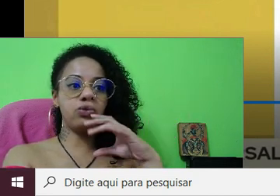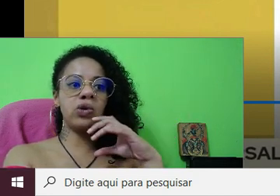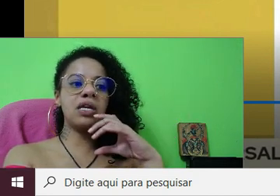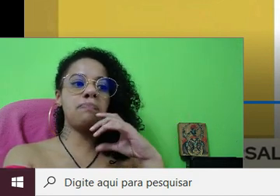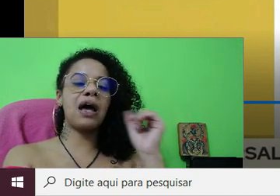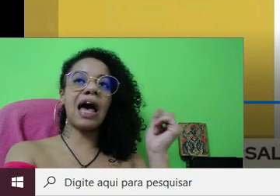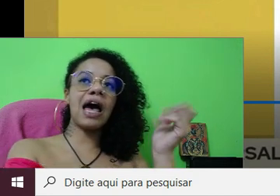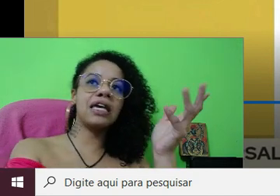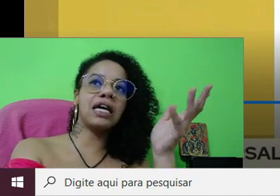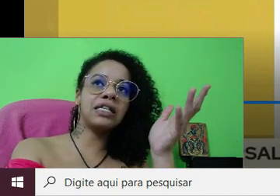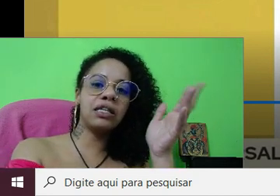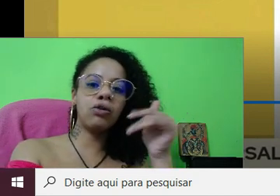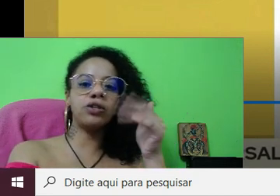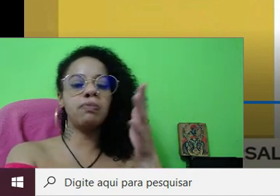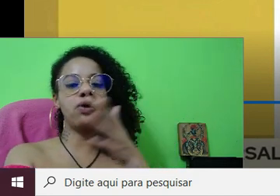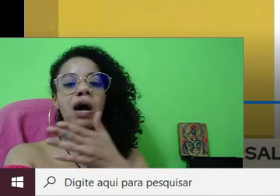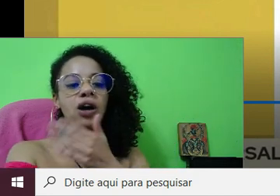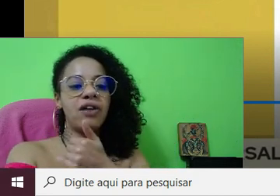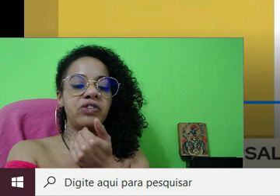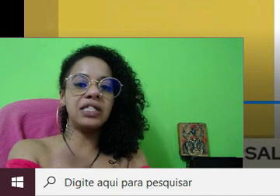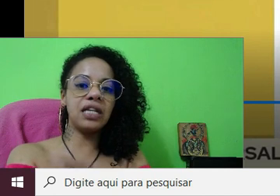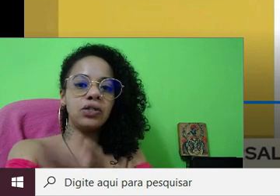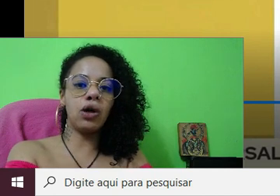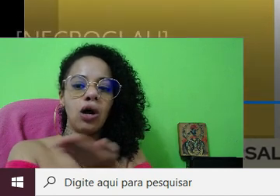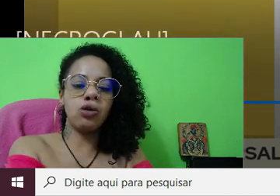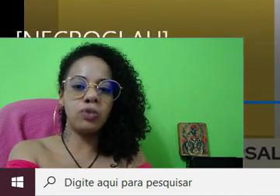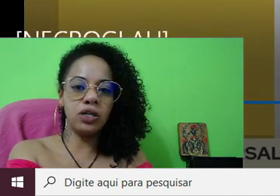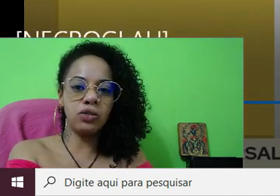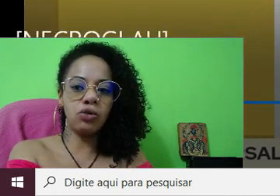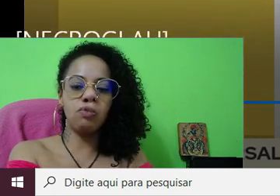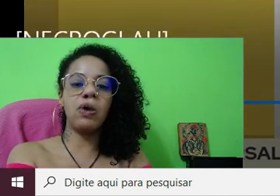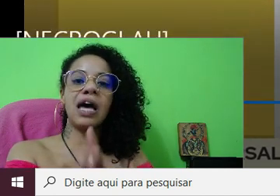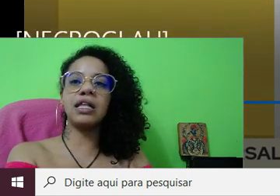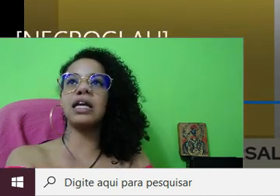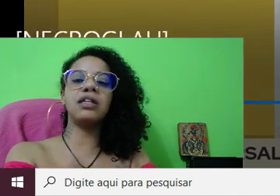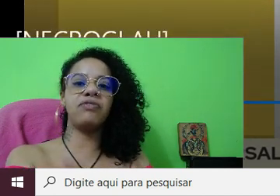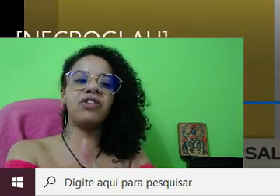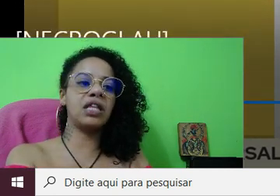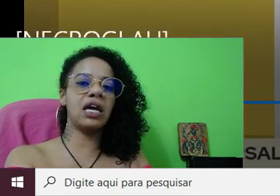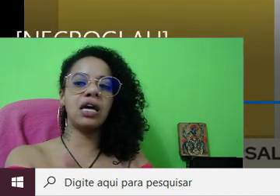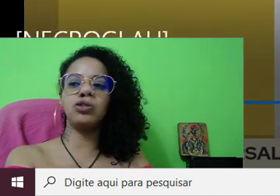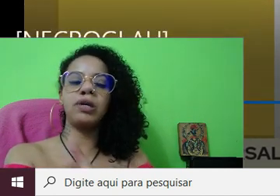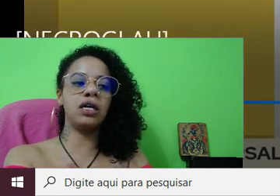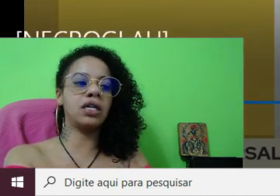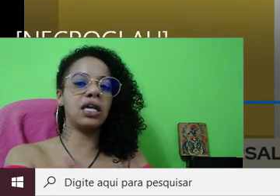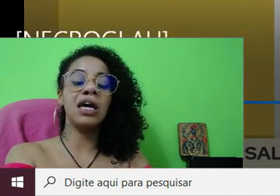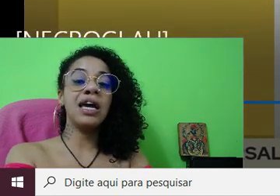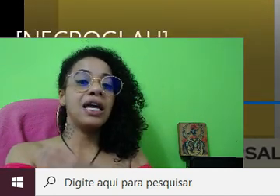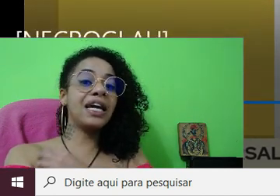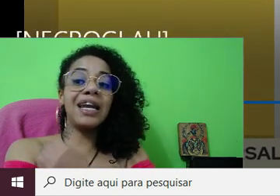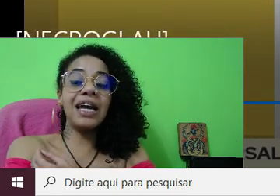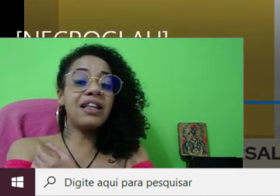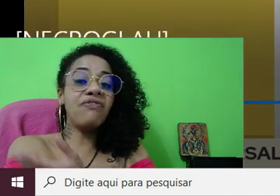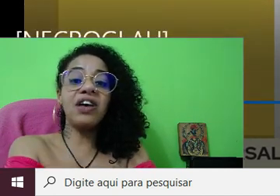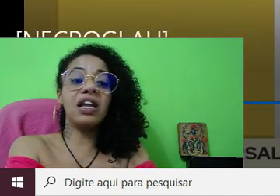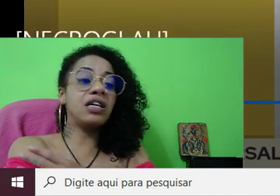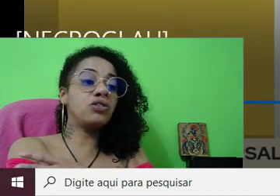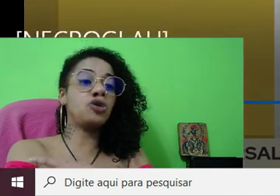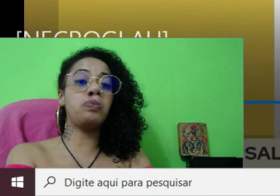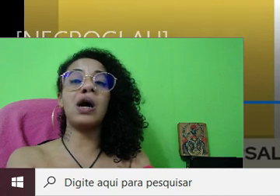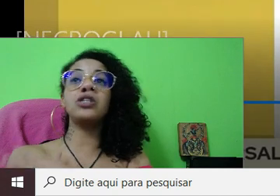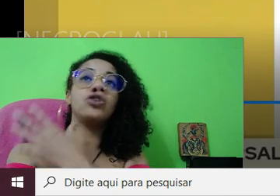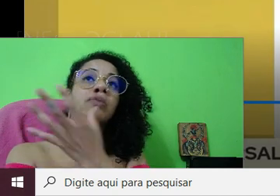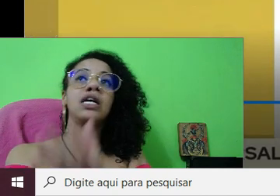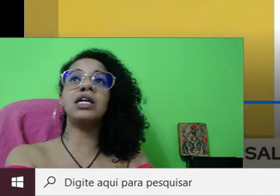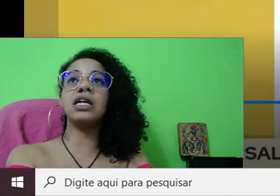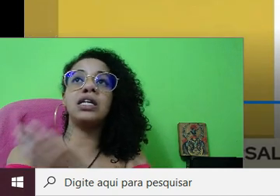entendeu eu não tô aqui para ai esse coisa bom agora vocês colocam isso como lá e tem que defender a sobre a Ana tem ninguém nem tá